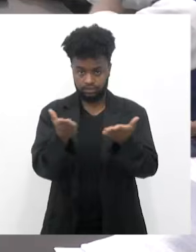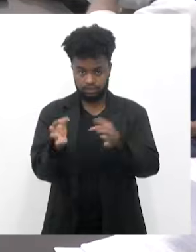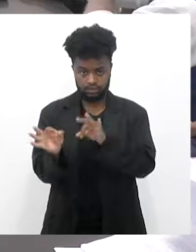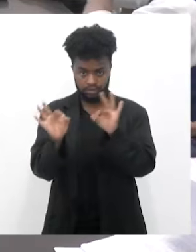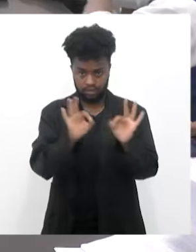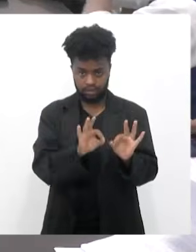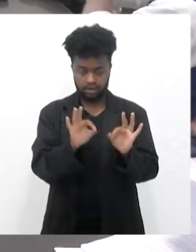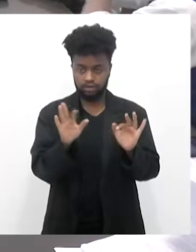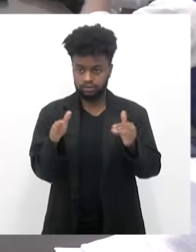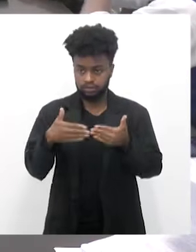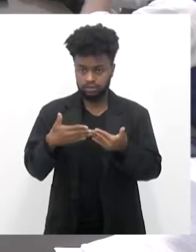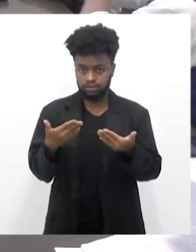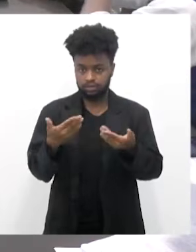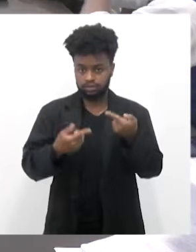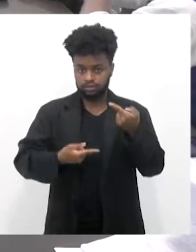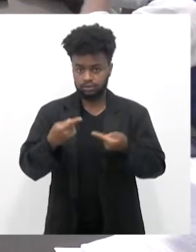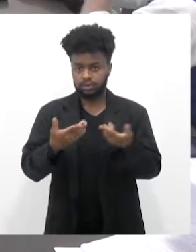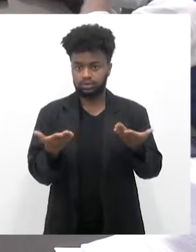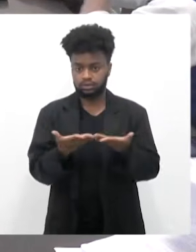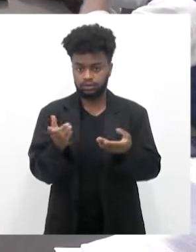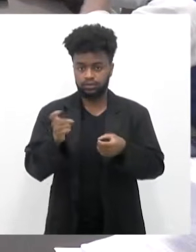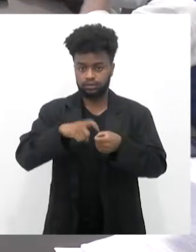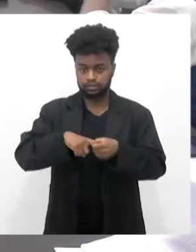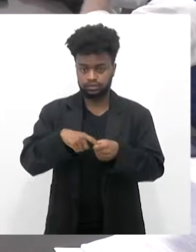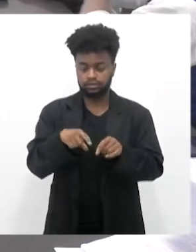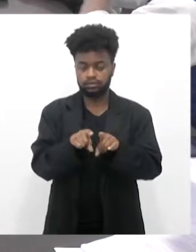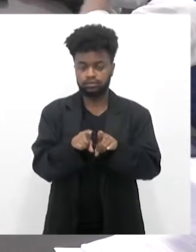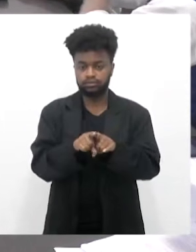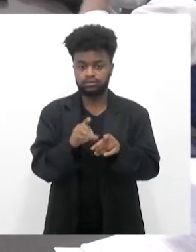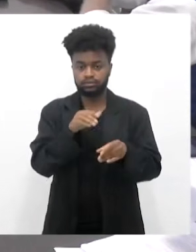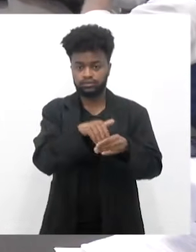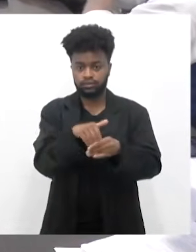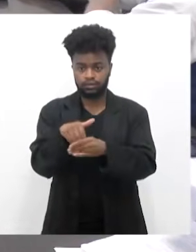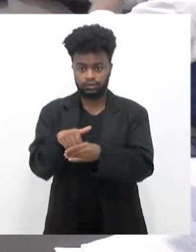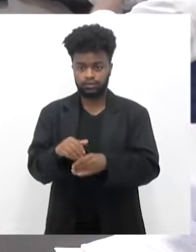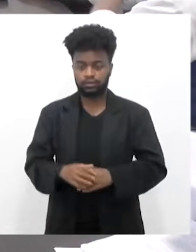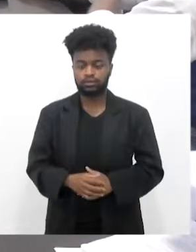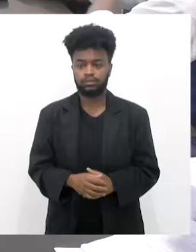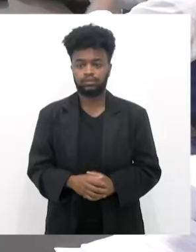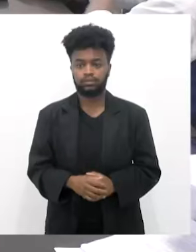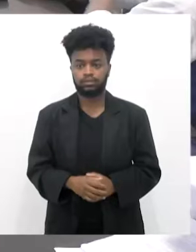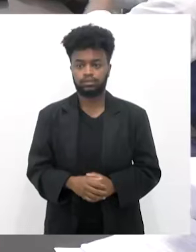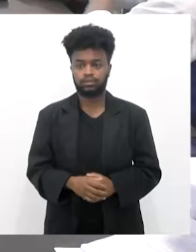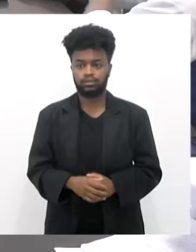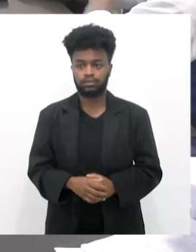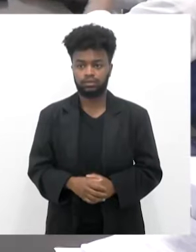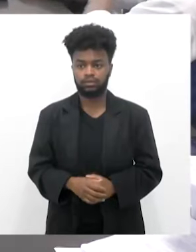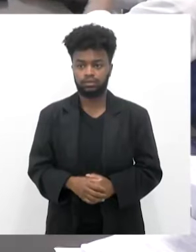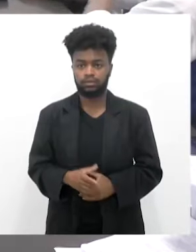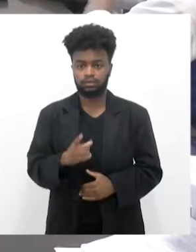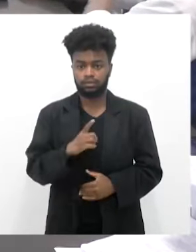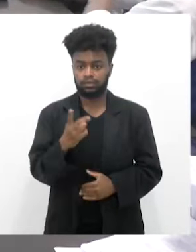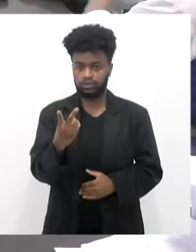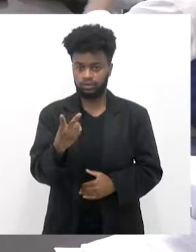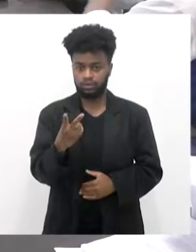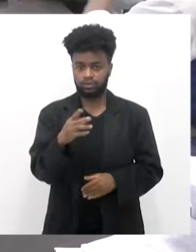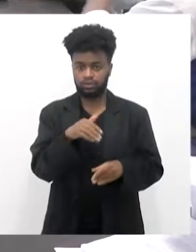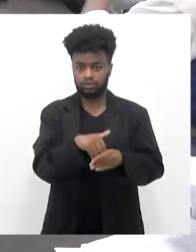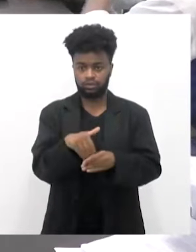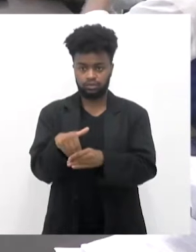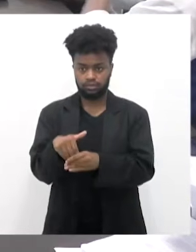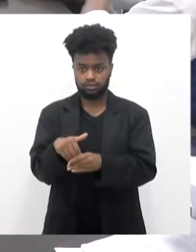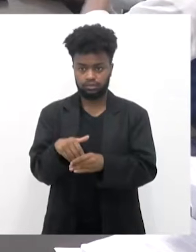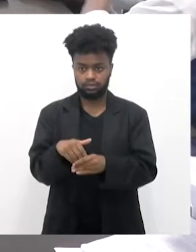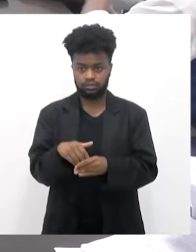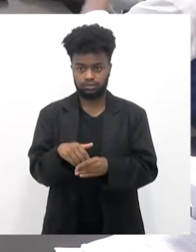Encerrada a discussão, chamo os trabalhos à ordem e retomo o processo de votação. Voto Há sobre sobre a mesa 2 votos. Presidente, só uma